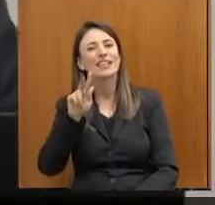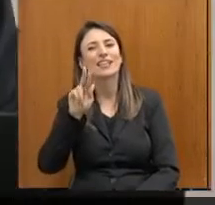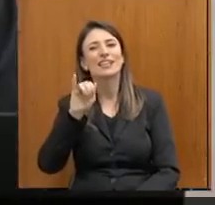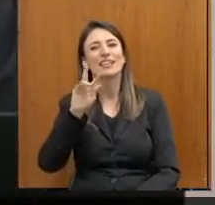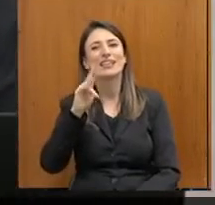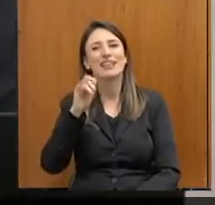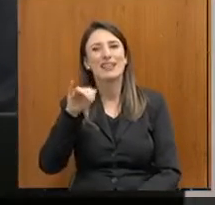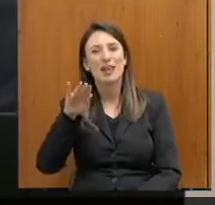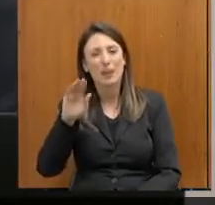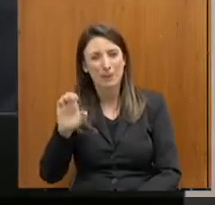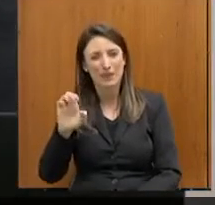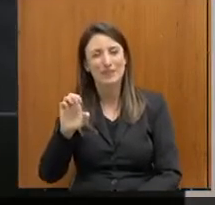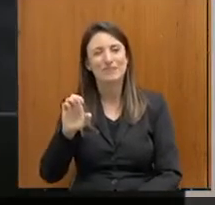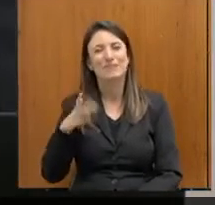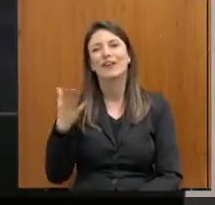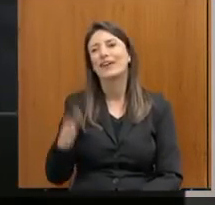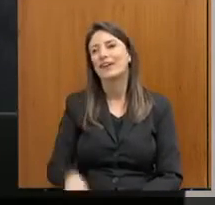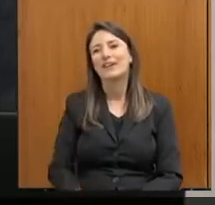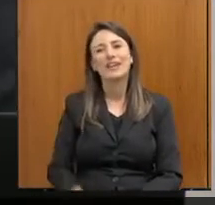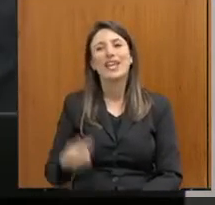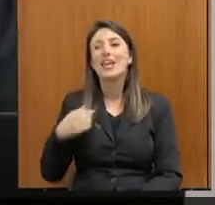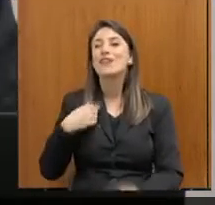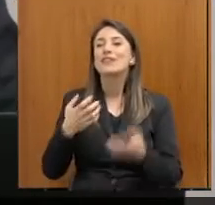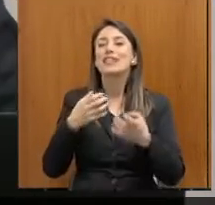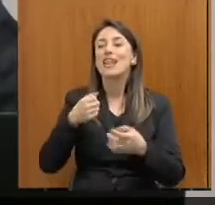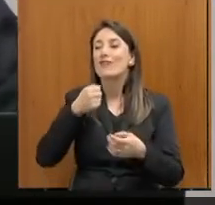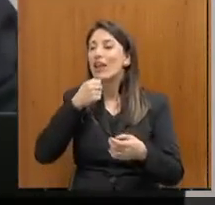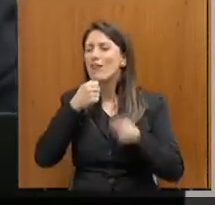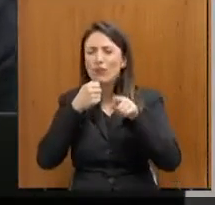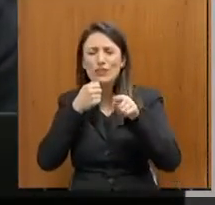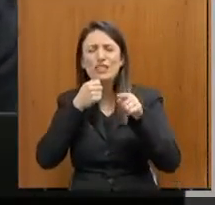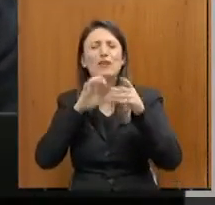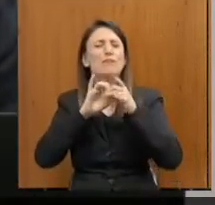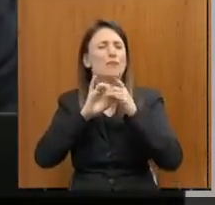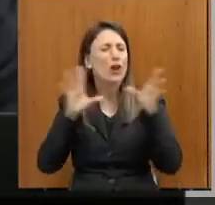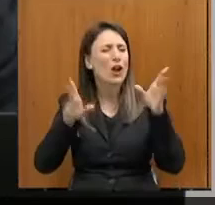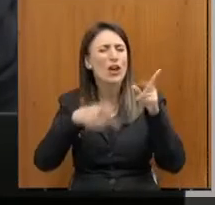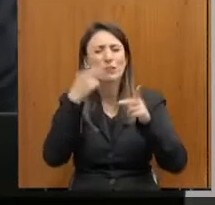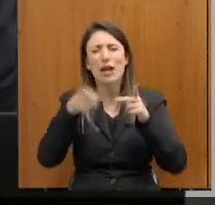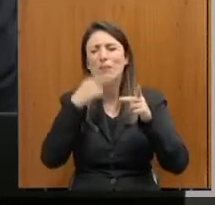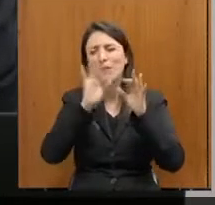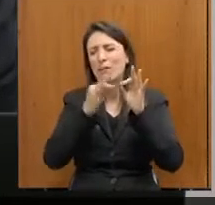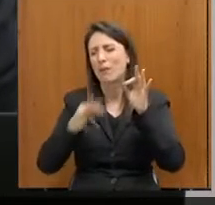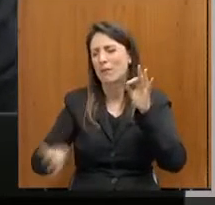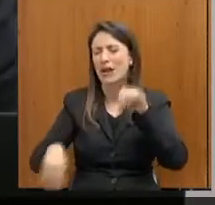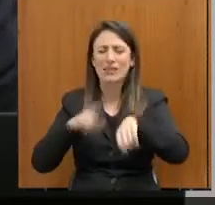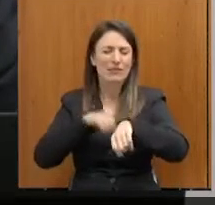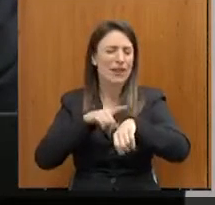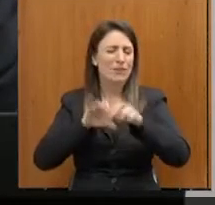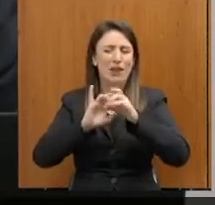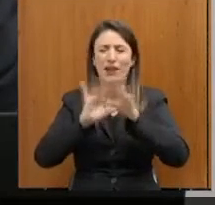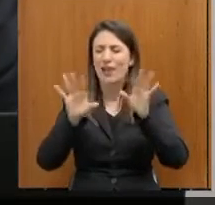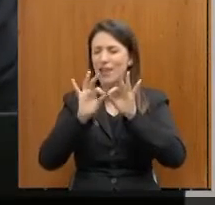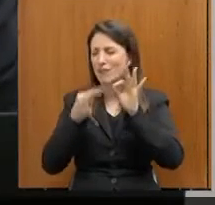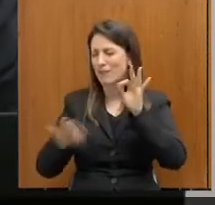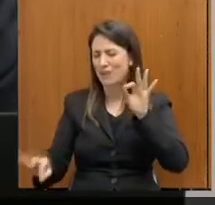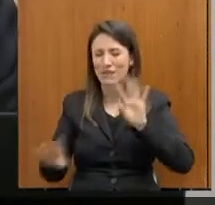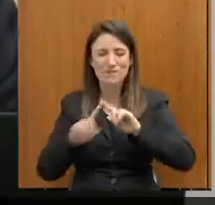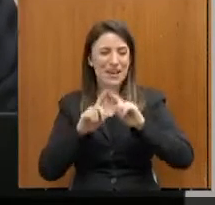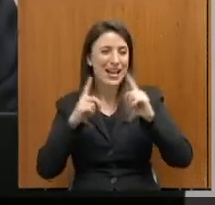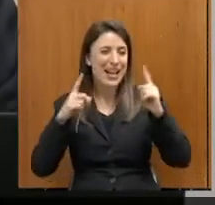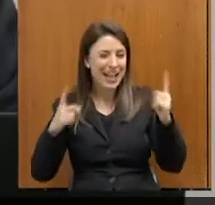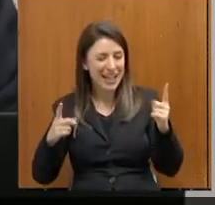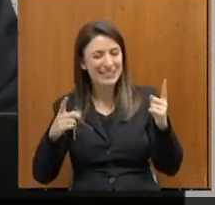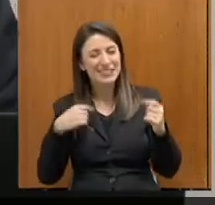microfone dizer que você tem todo tempo necessário a é mas agradeço